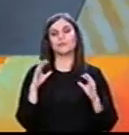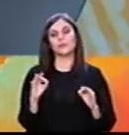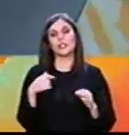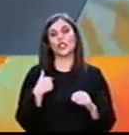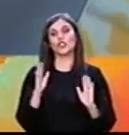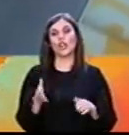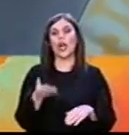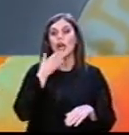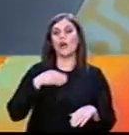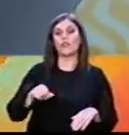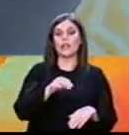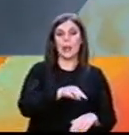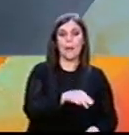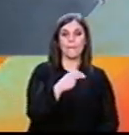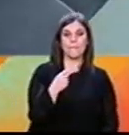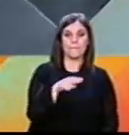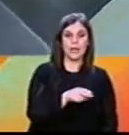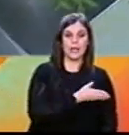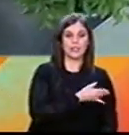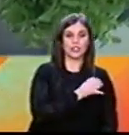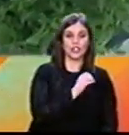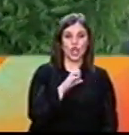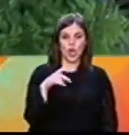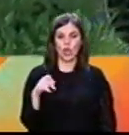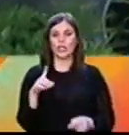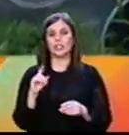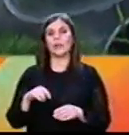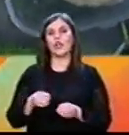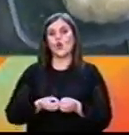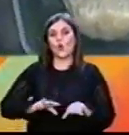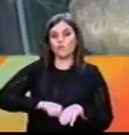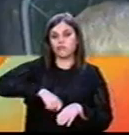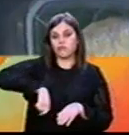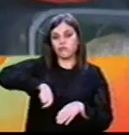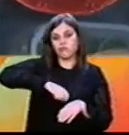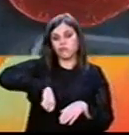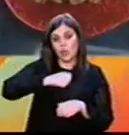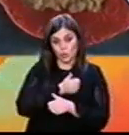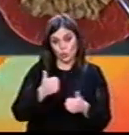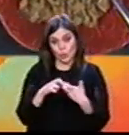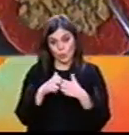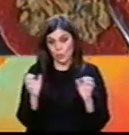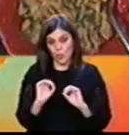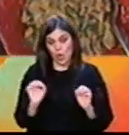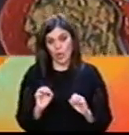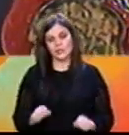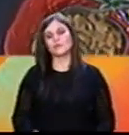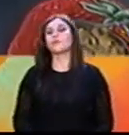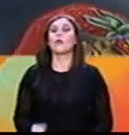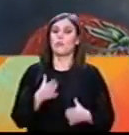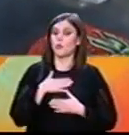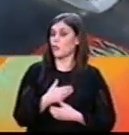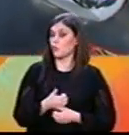aqui a farinha de mandioca. Tu vais colocar, vais partir para ali o ovo e vais batê-lo com o garfo, não te importas? Eu vou começar aqui a estender a massa. Eu não me importo,